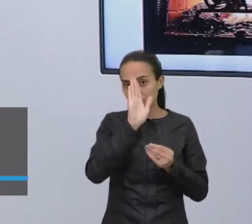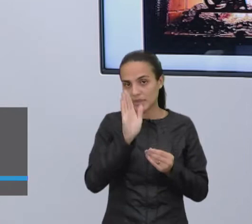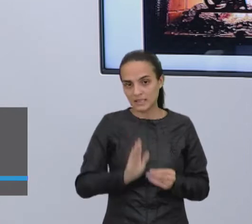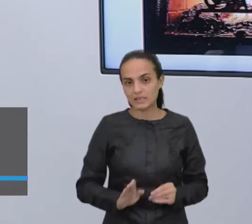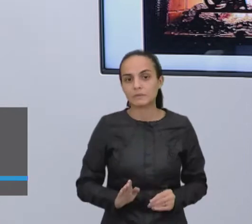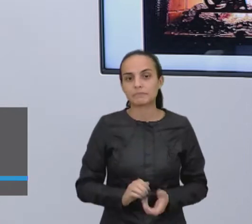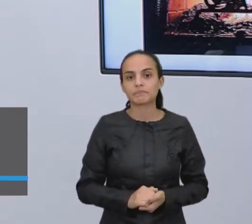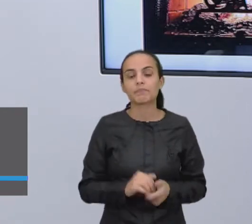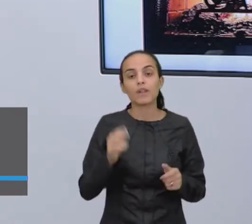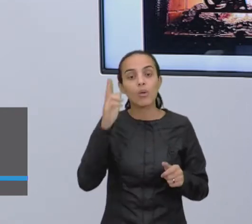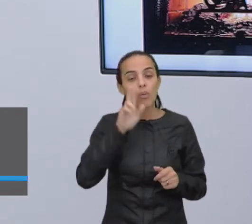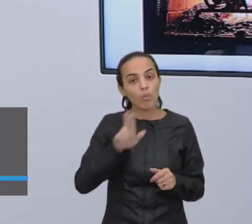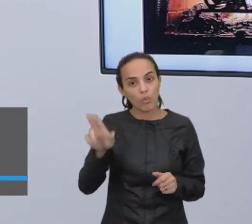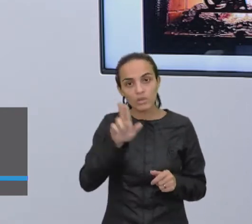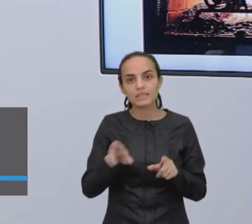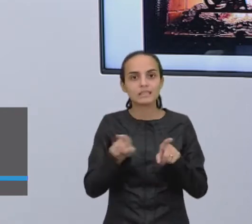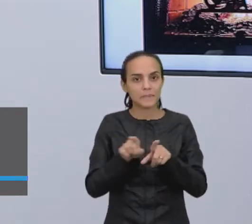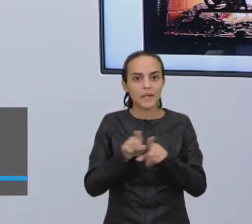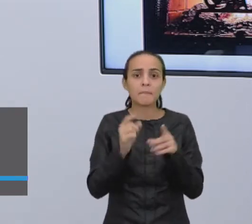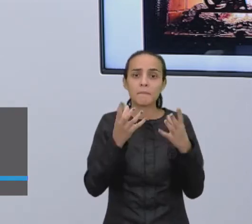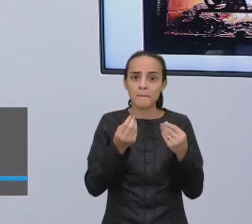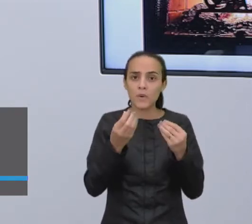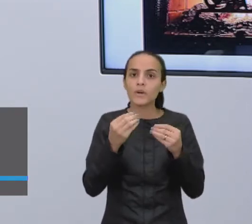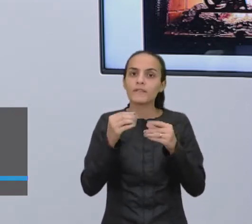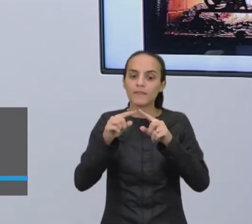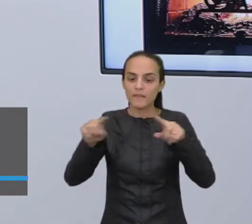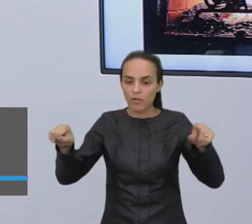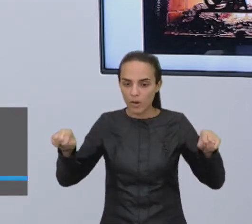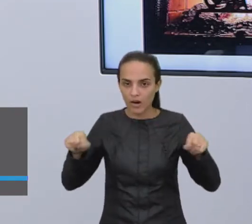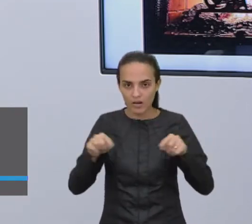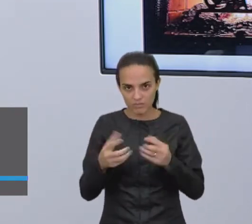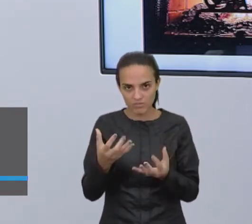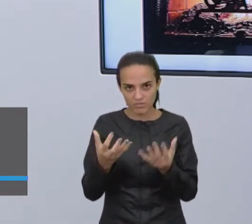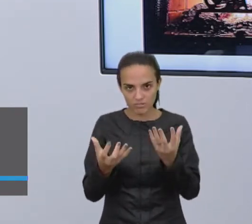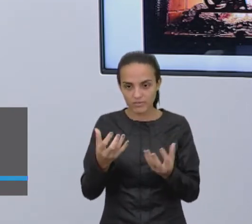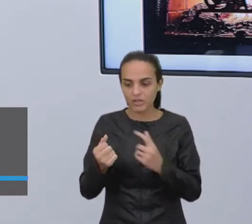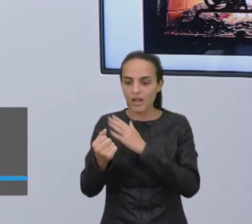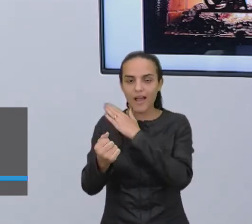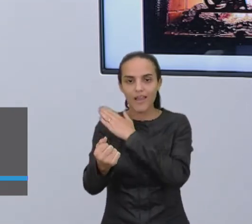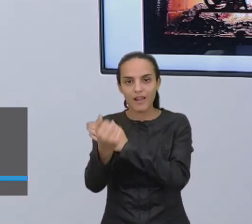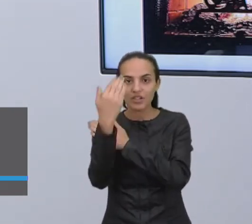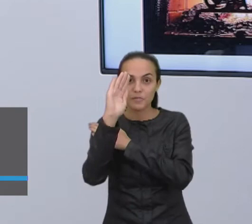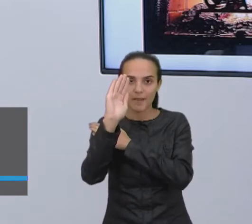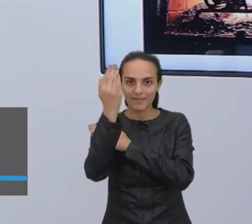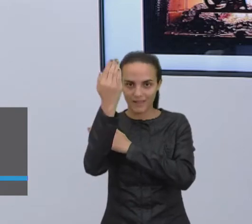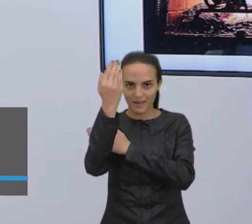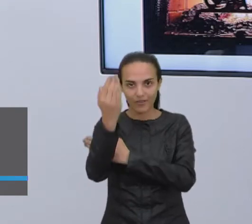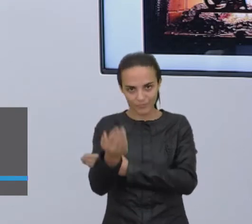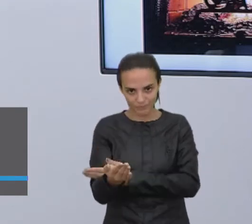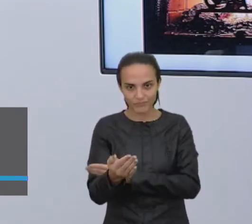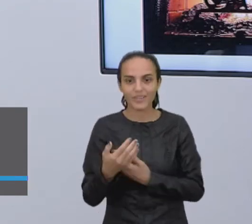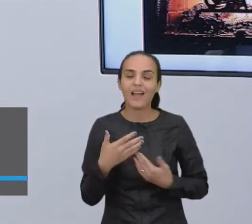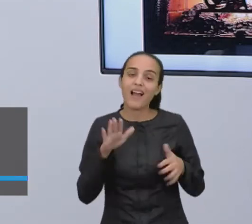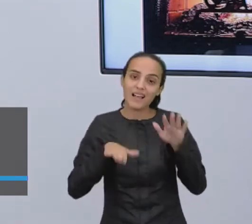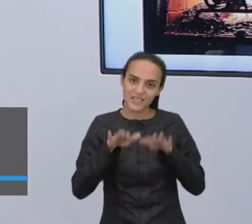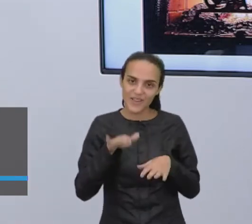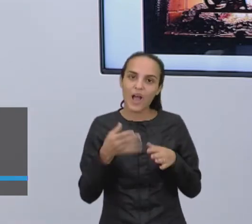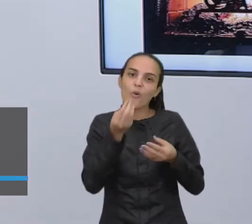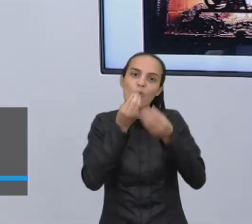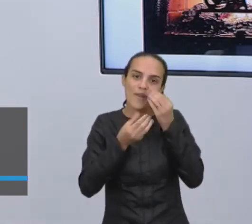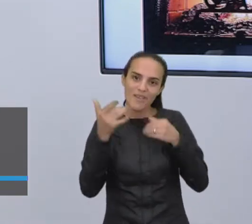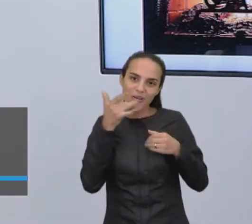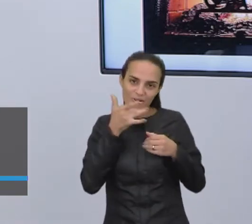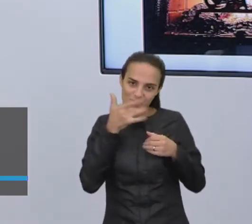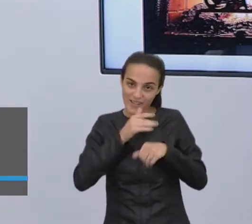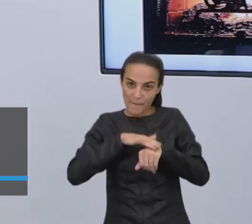ainda se usa muito lenha, né, fogão a lenha, até por uma questão tradicional, porque a comida do fogão a lenha é mais gostosa, mas às